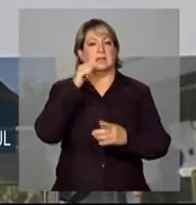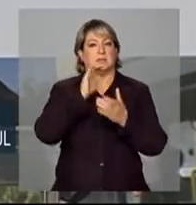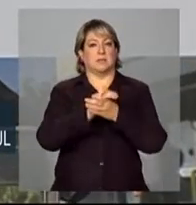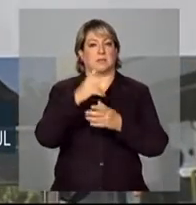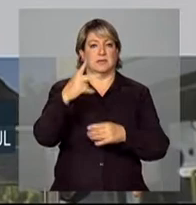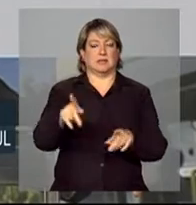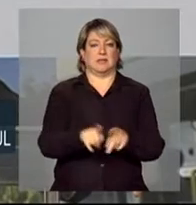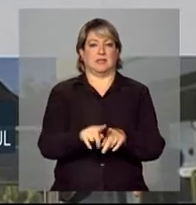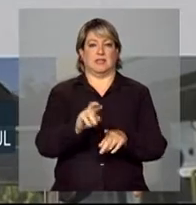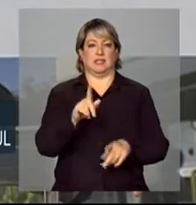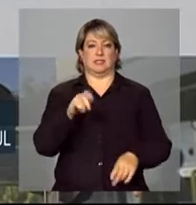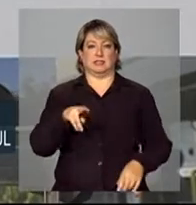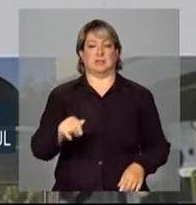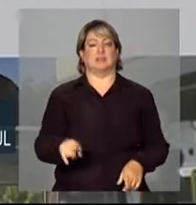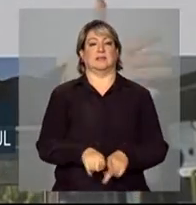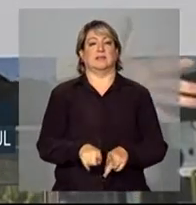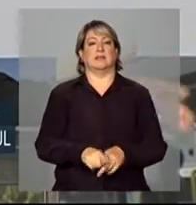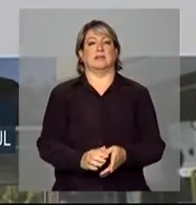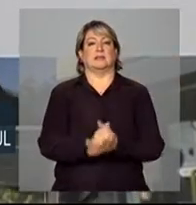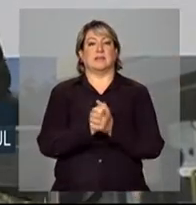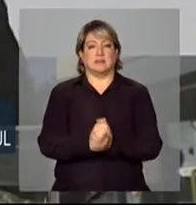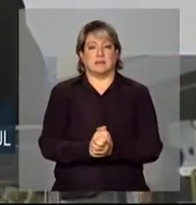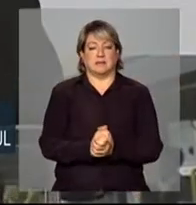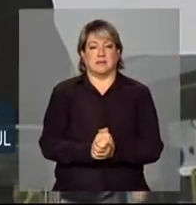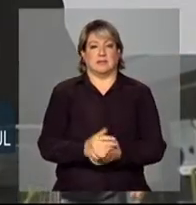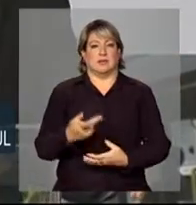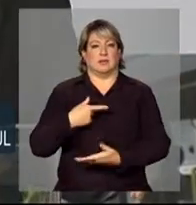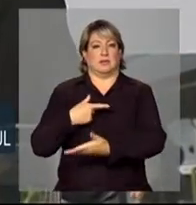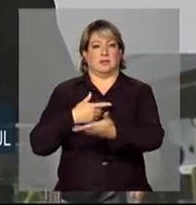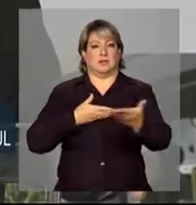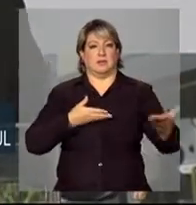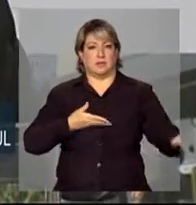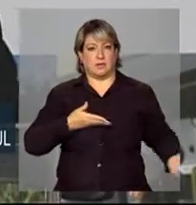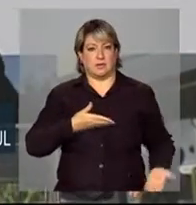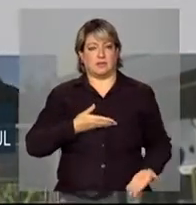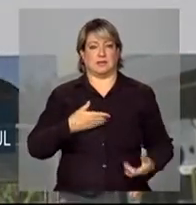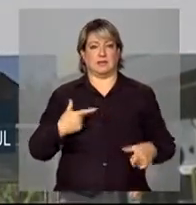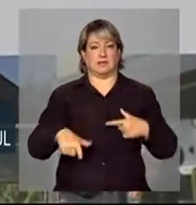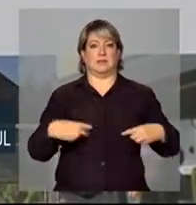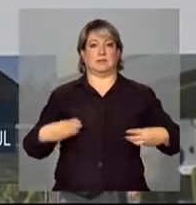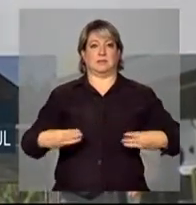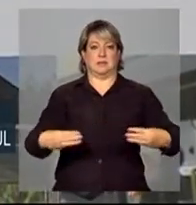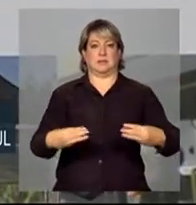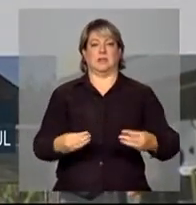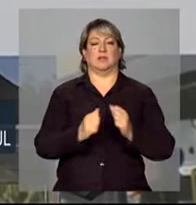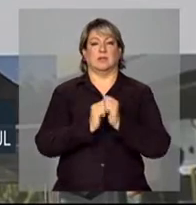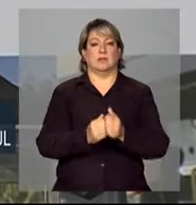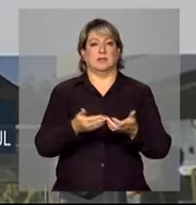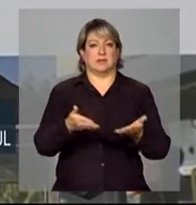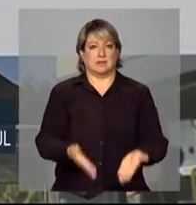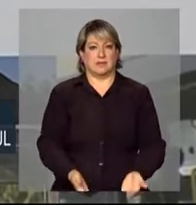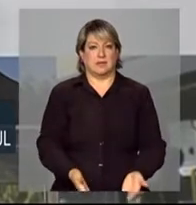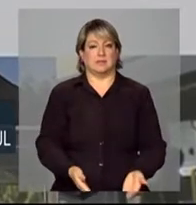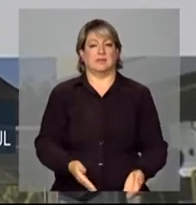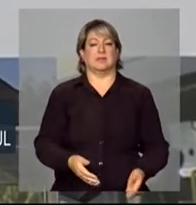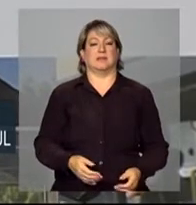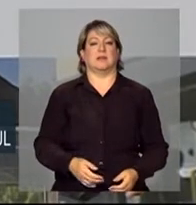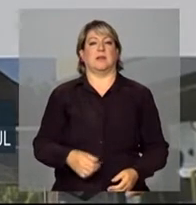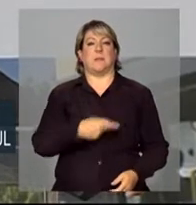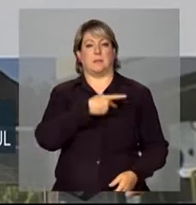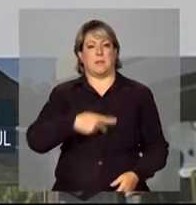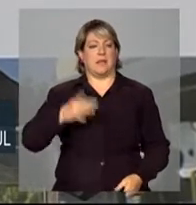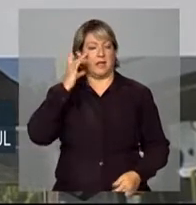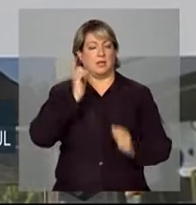Becker. Uma saudação aos meus colegas de ministério que acompanham aqui a agenda da presidenta